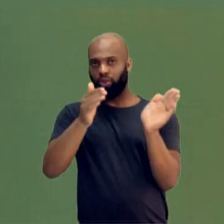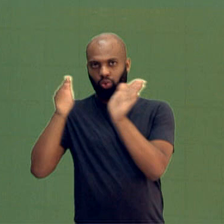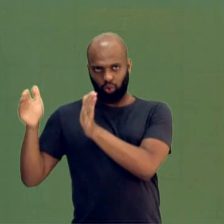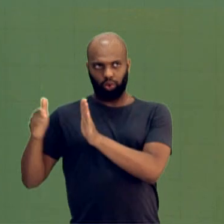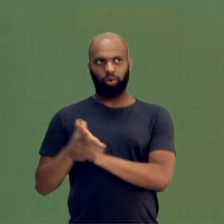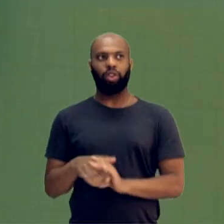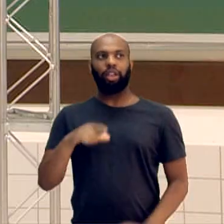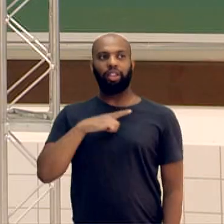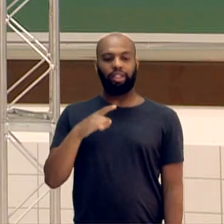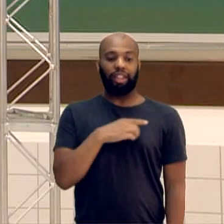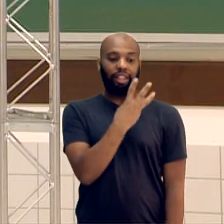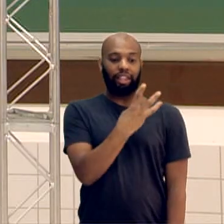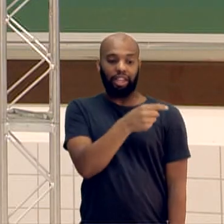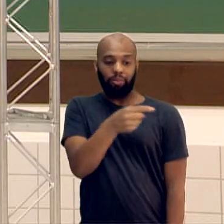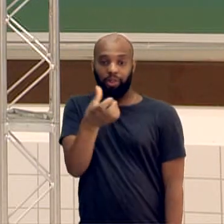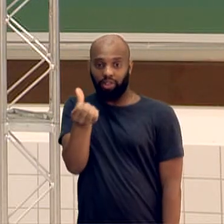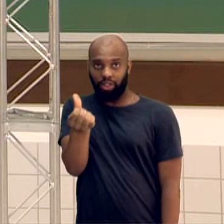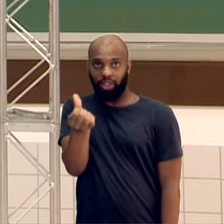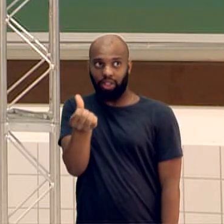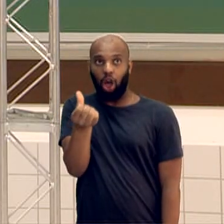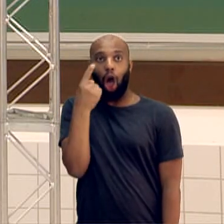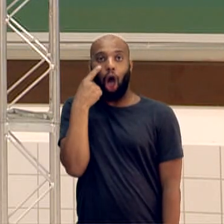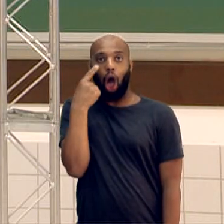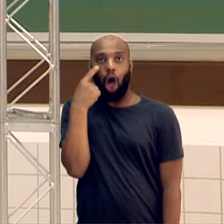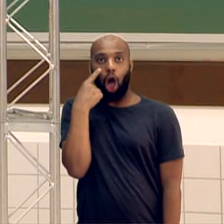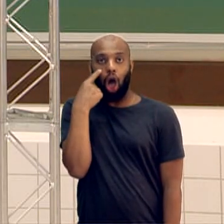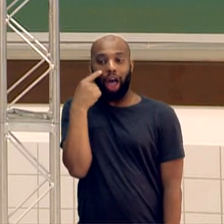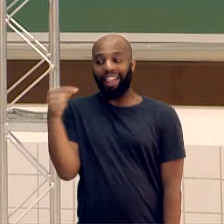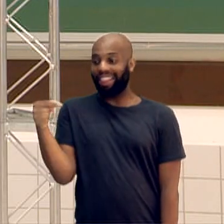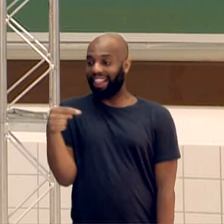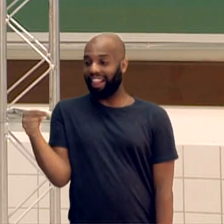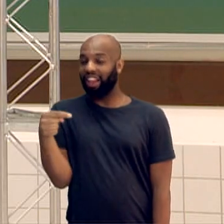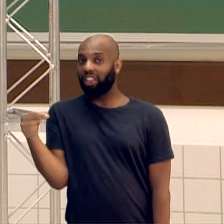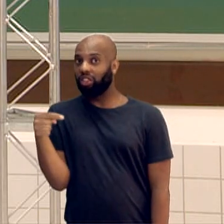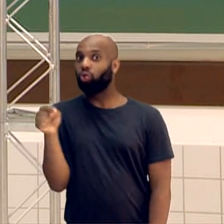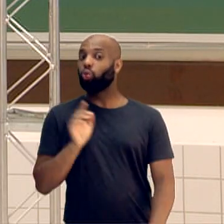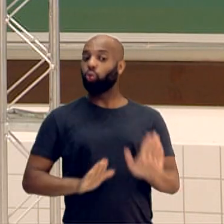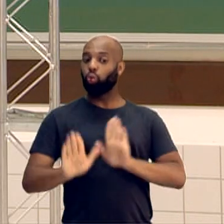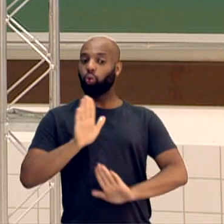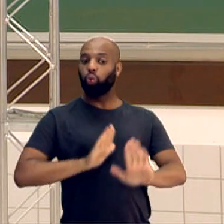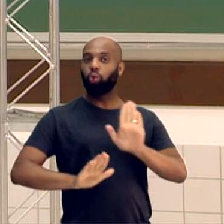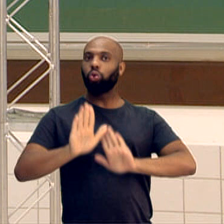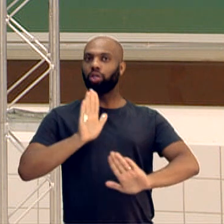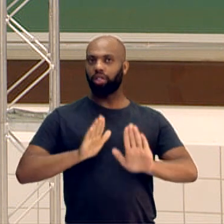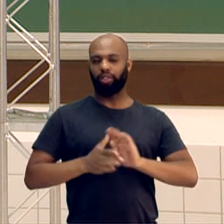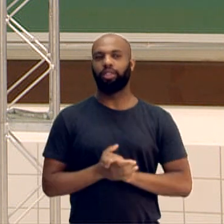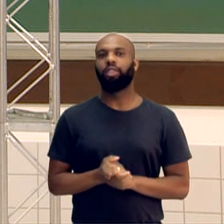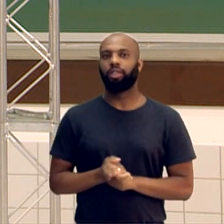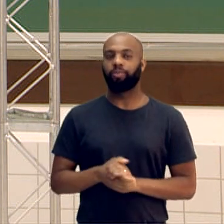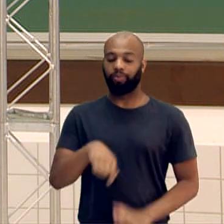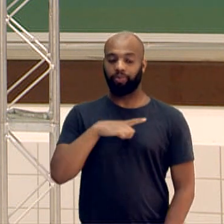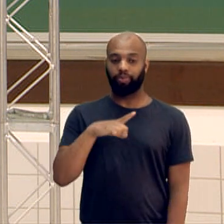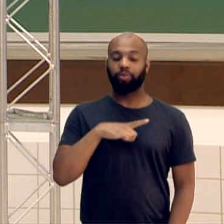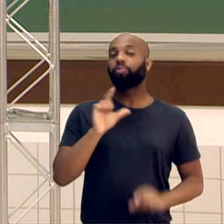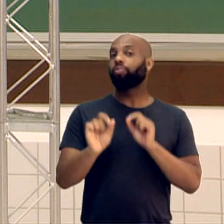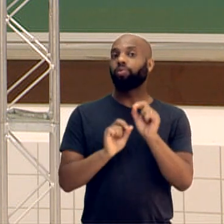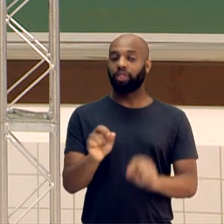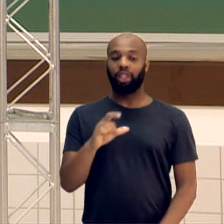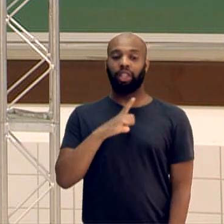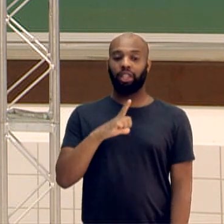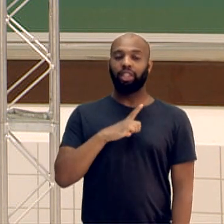tenho 3 menos 6. Para, ó, é negativo. Cuidado com esse sinal aqui. Eu tenho,